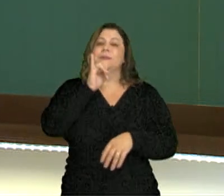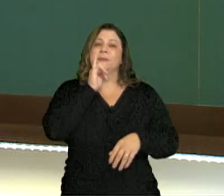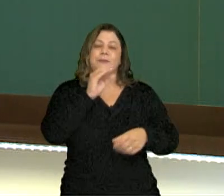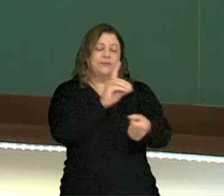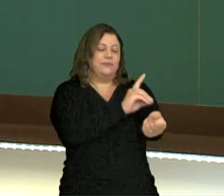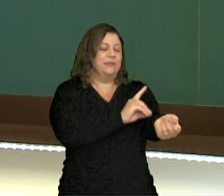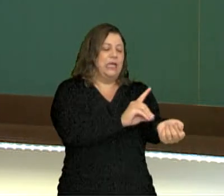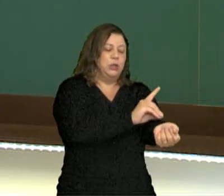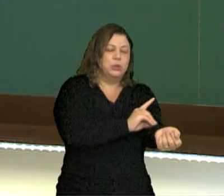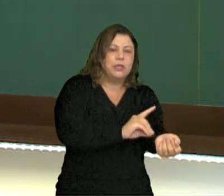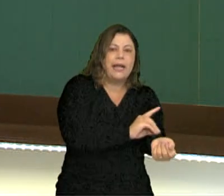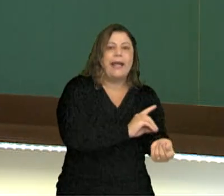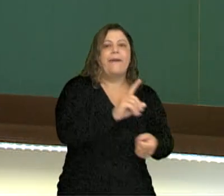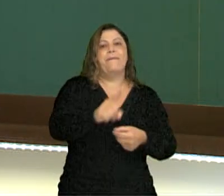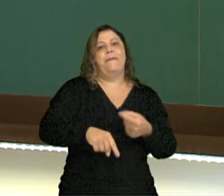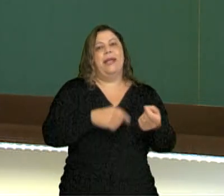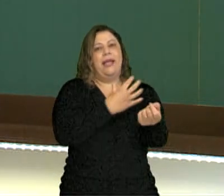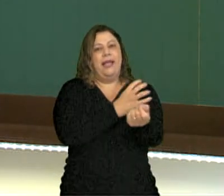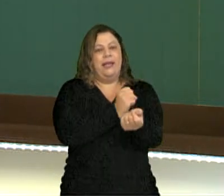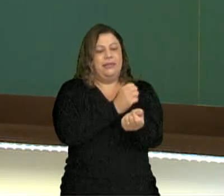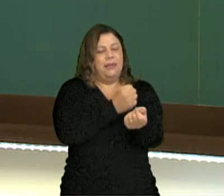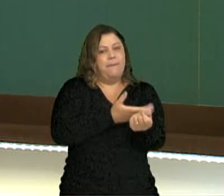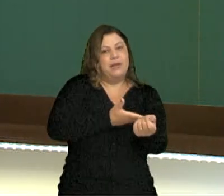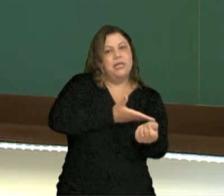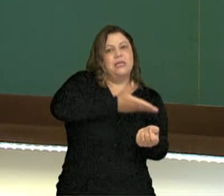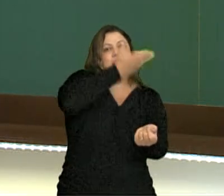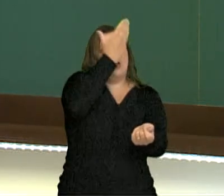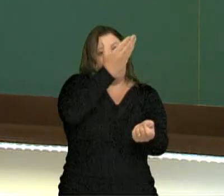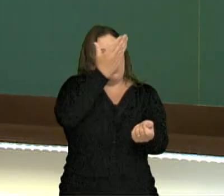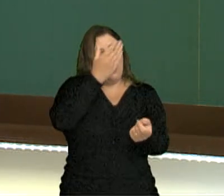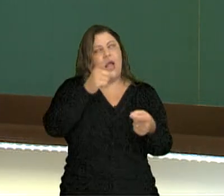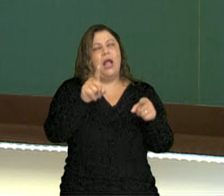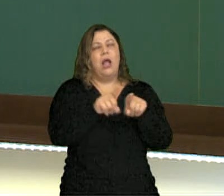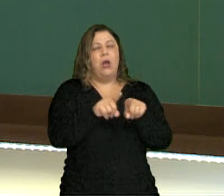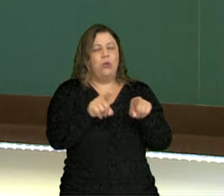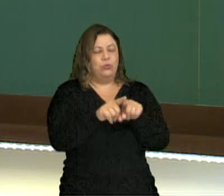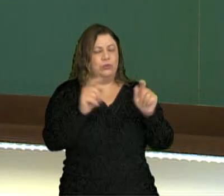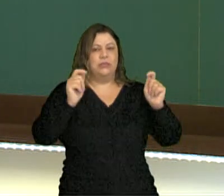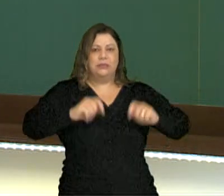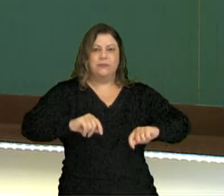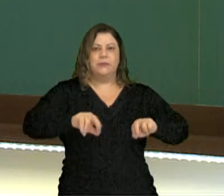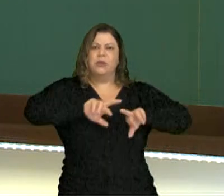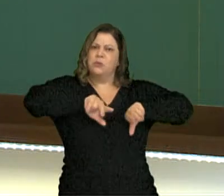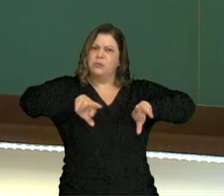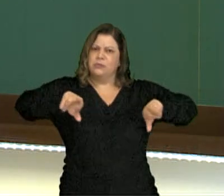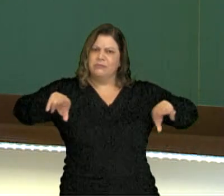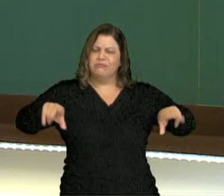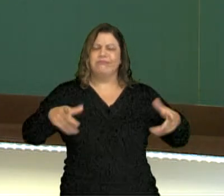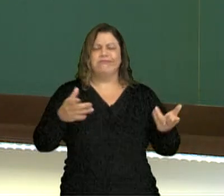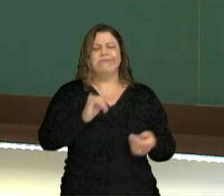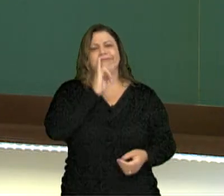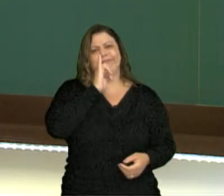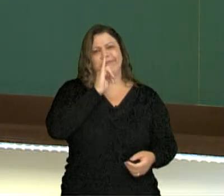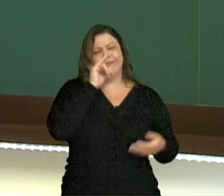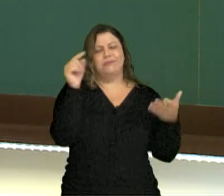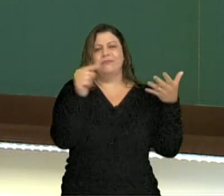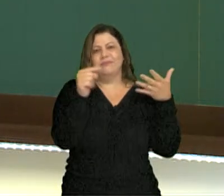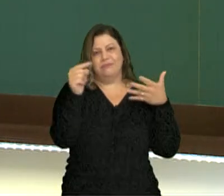a hipertensão, doenças como o colesterol relacionadas ali aos triglicerídeos, são só alguns exemplos de